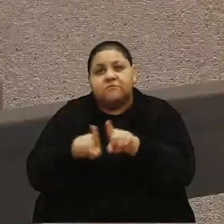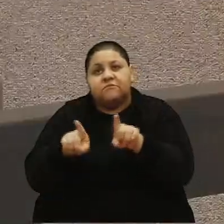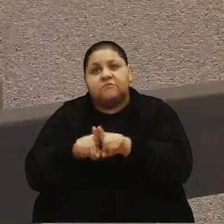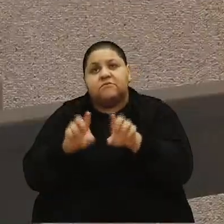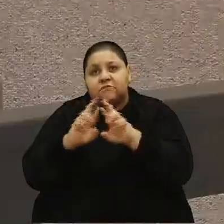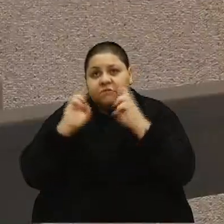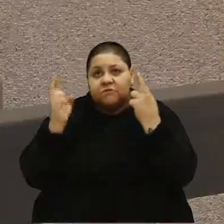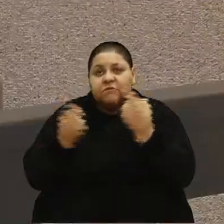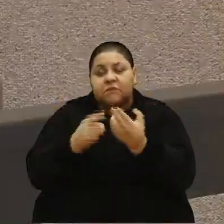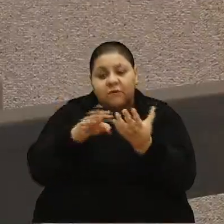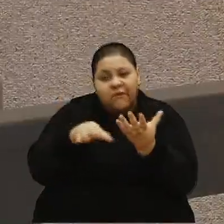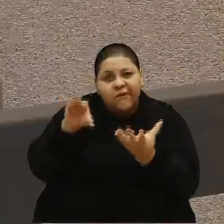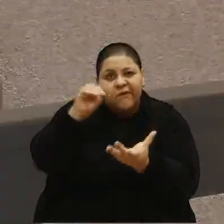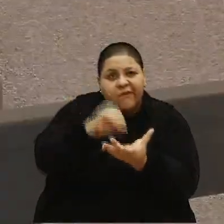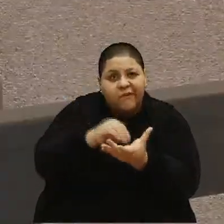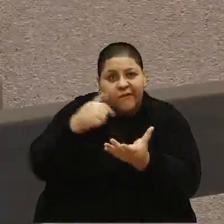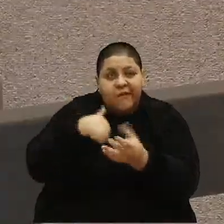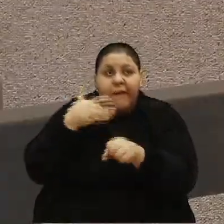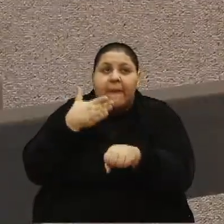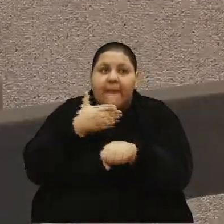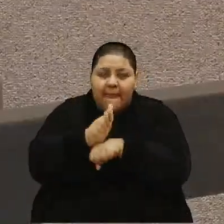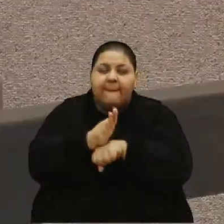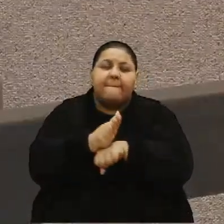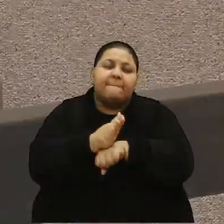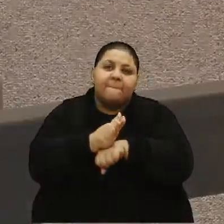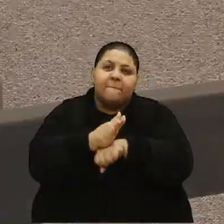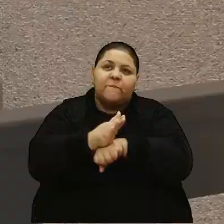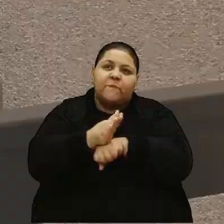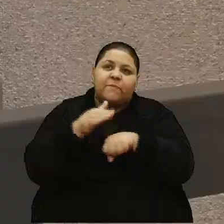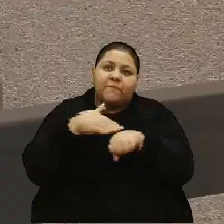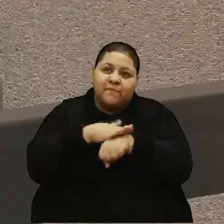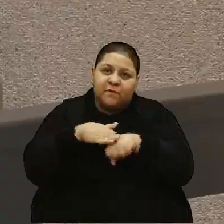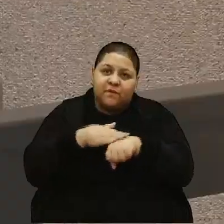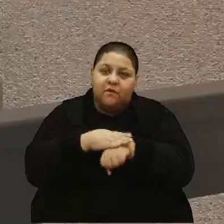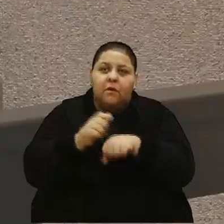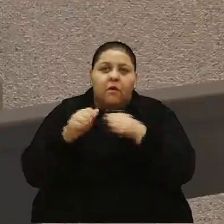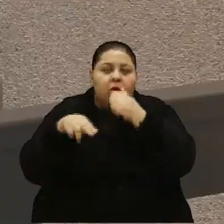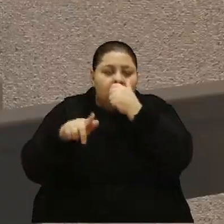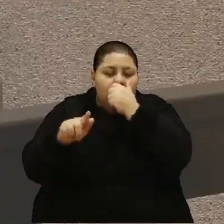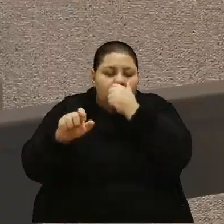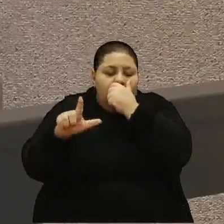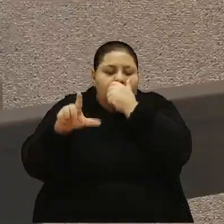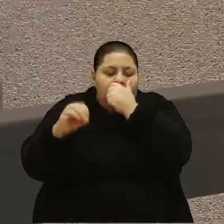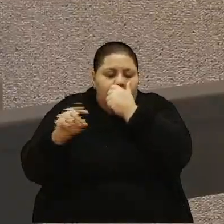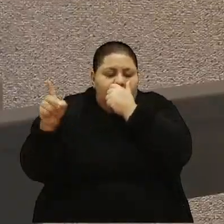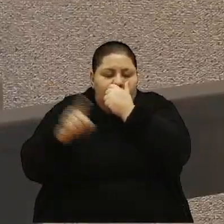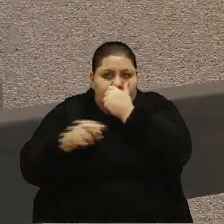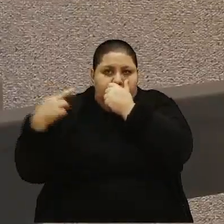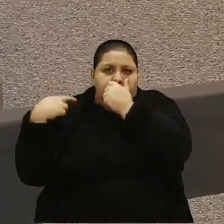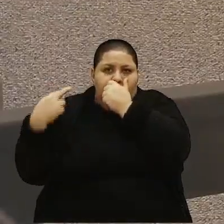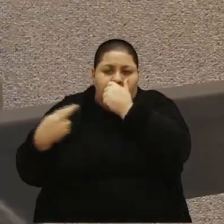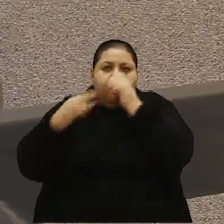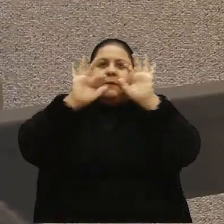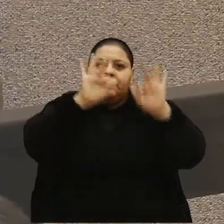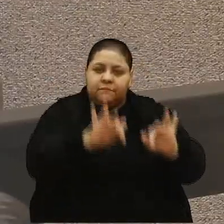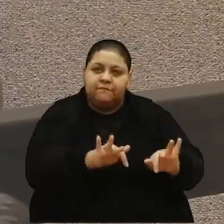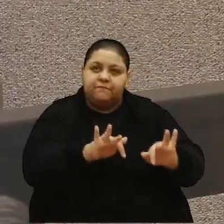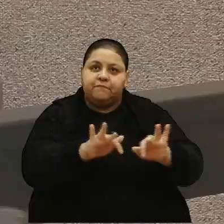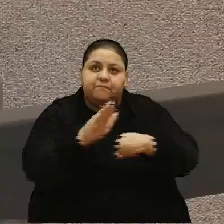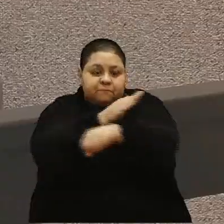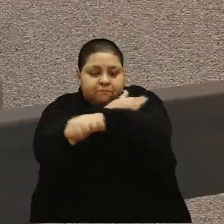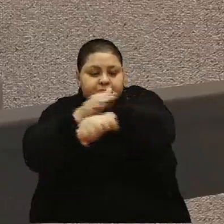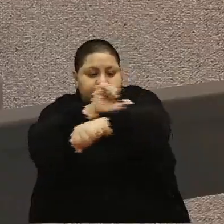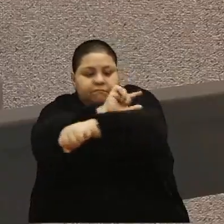a reunião da Codeca, na qual eu participei, e eu conversei com o Ângelo, que é o responsável por fazer as finalizações das camadas de